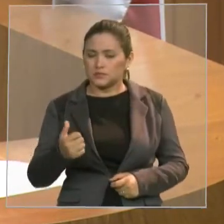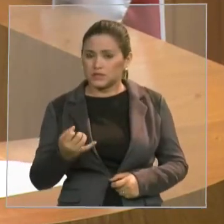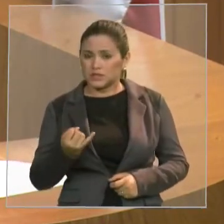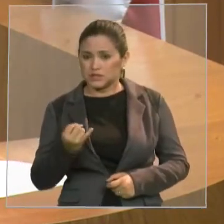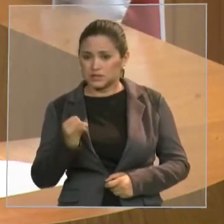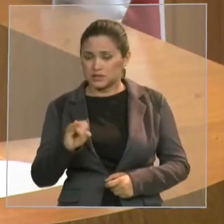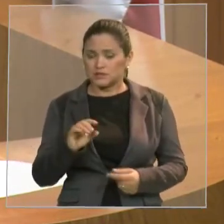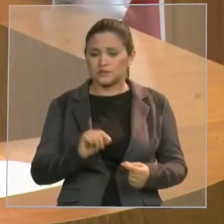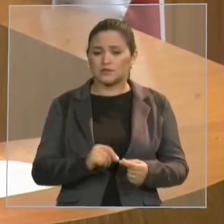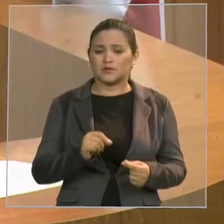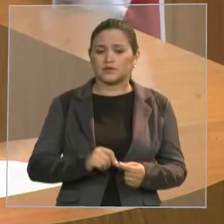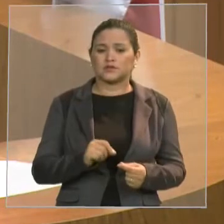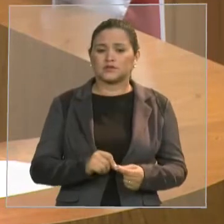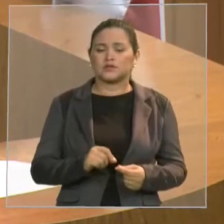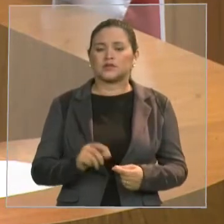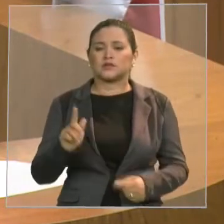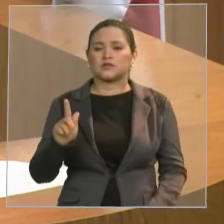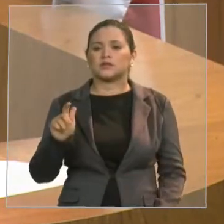procedimento, que é uma